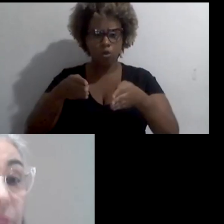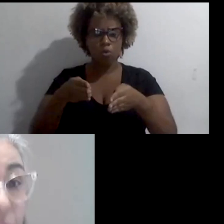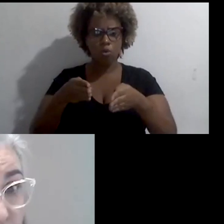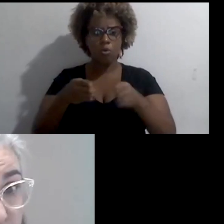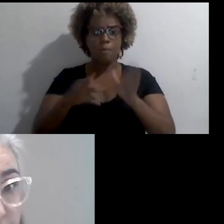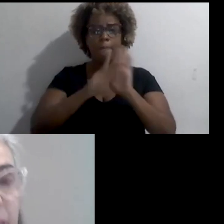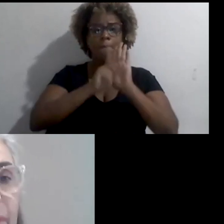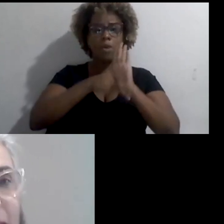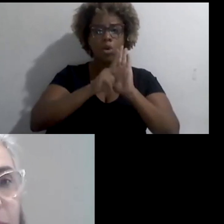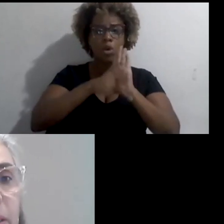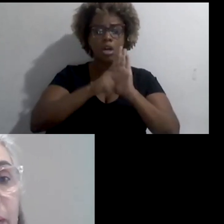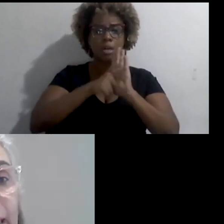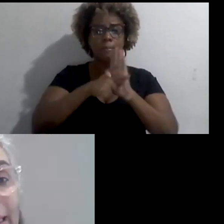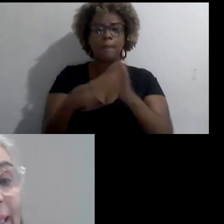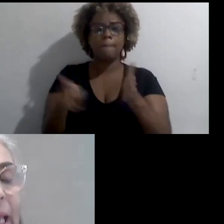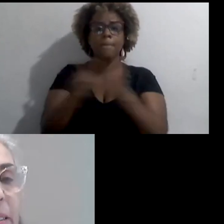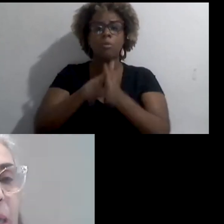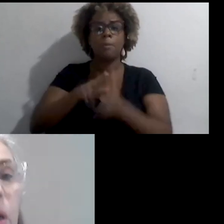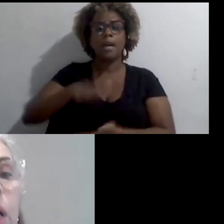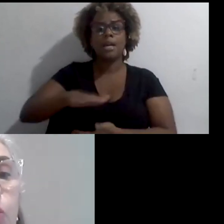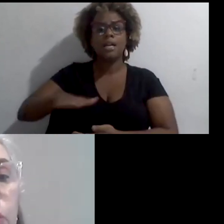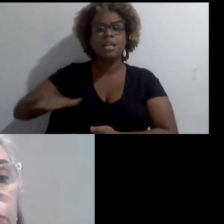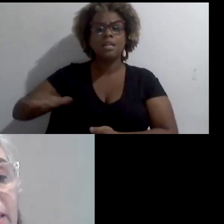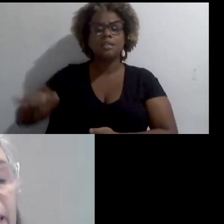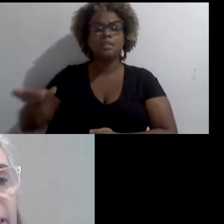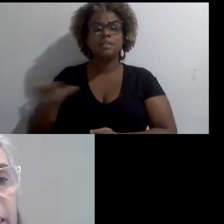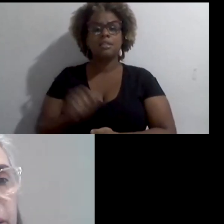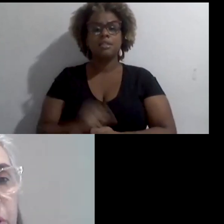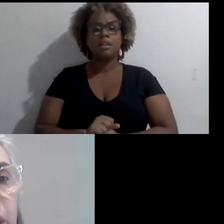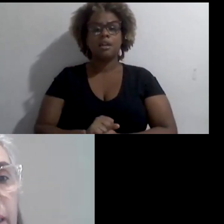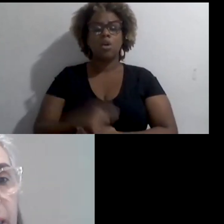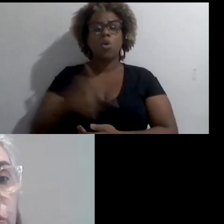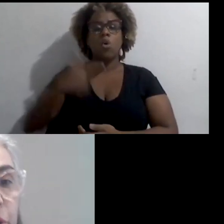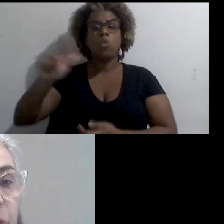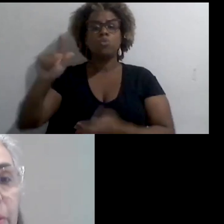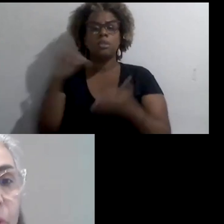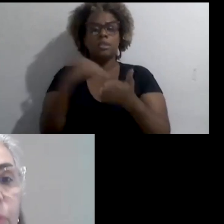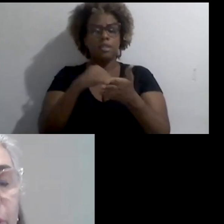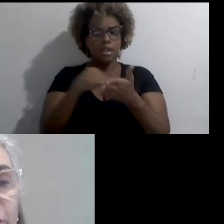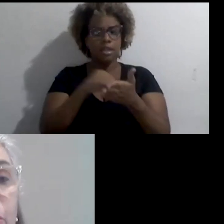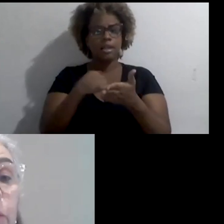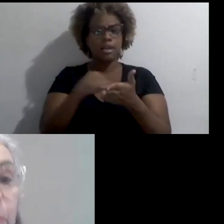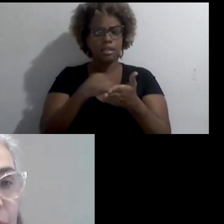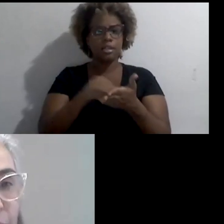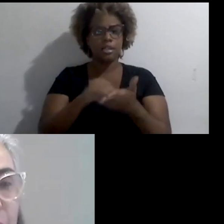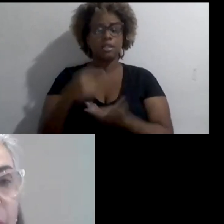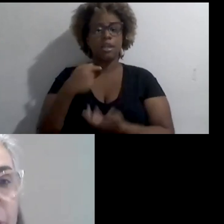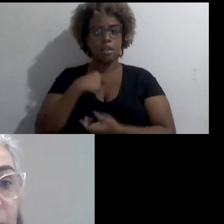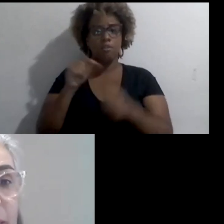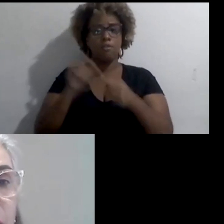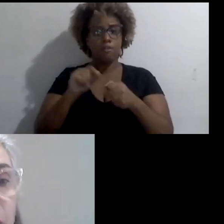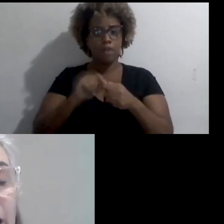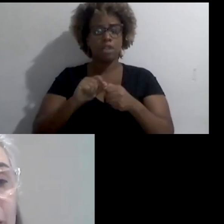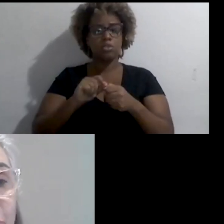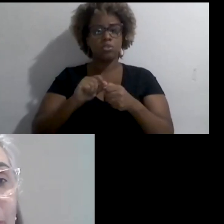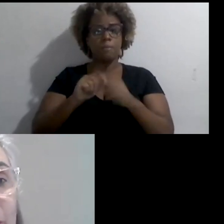conteúdos infantis que façam uma integração com outras secretarias. Né? Hoje em dia, eu desenvolvo um projeto chamado Pé de Feijão, Arte e